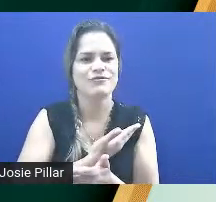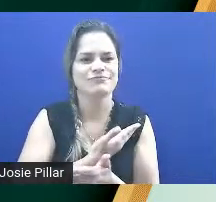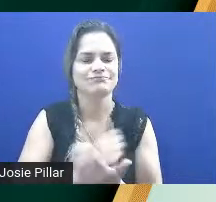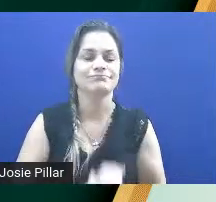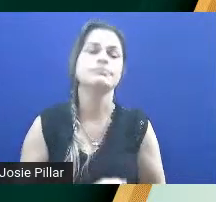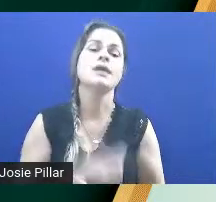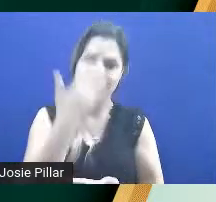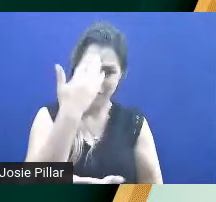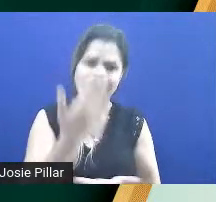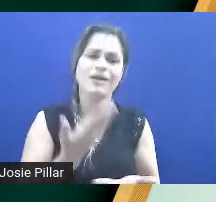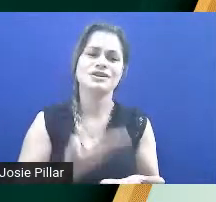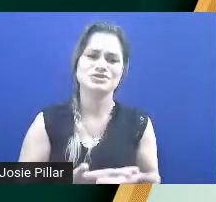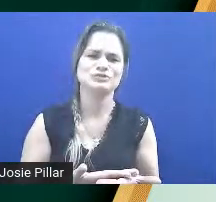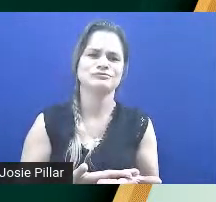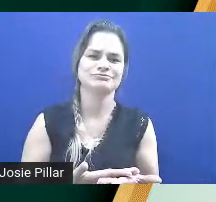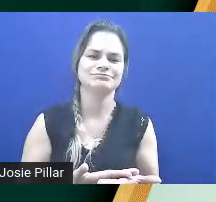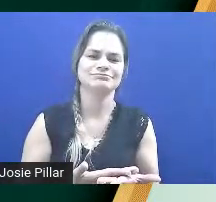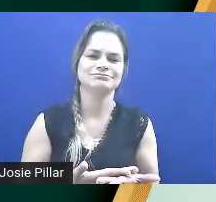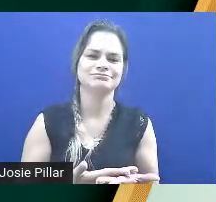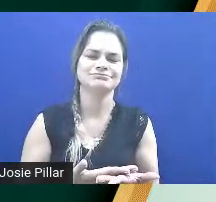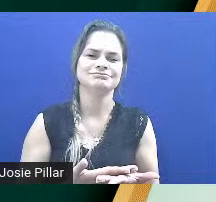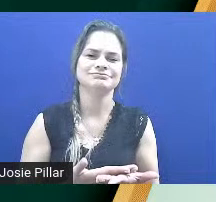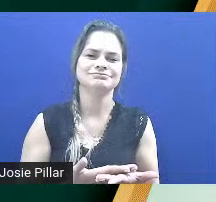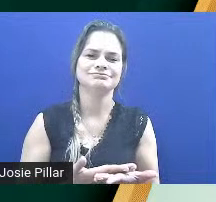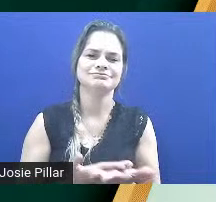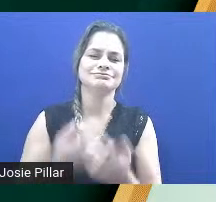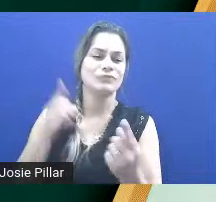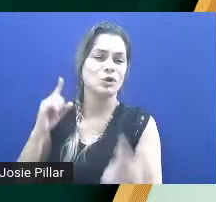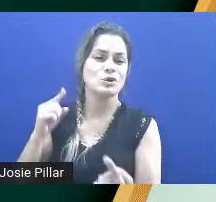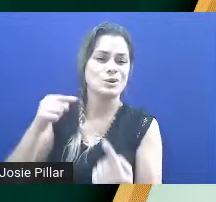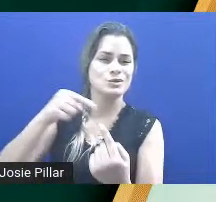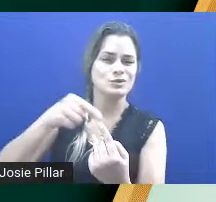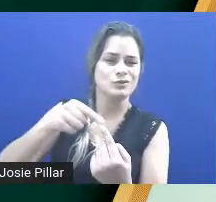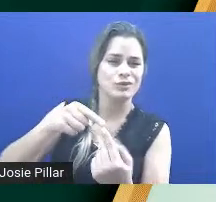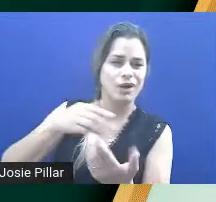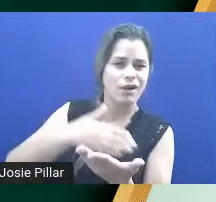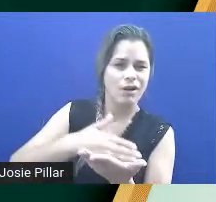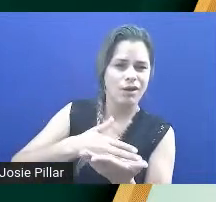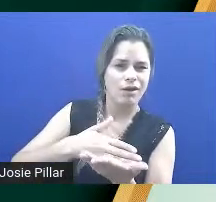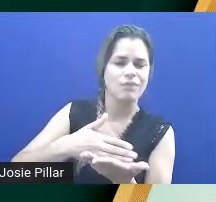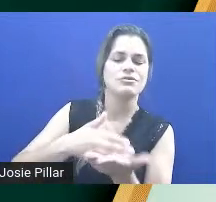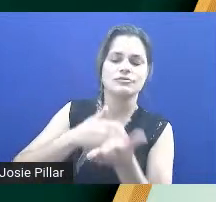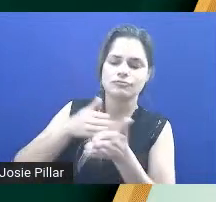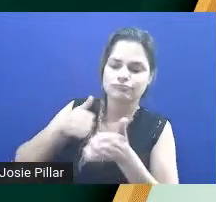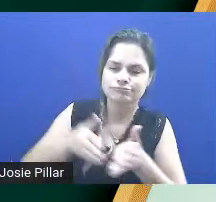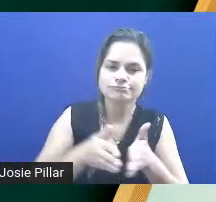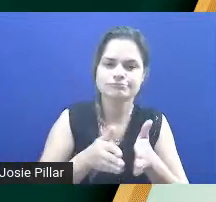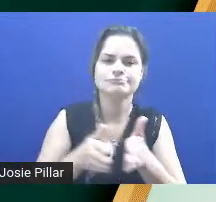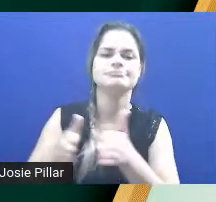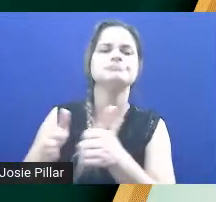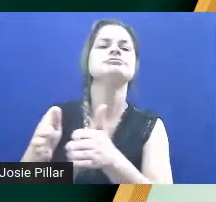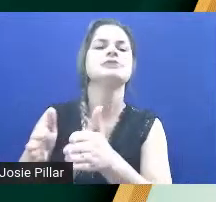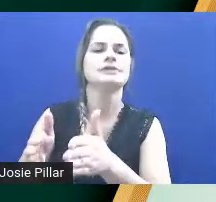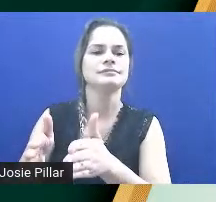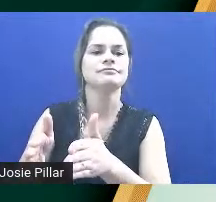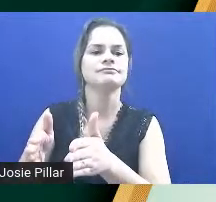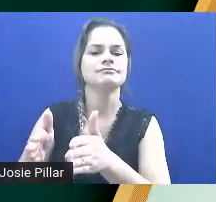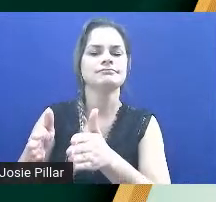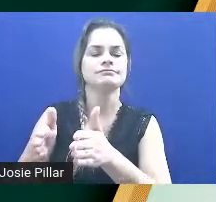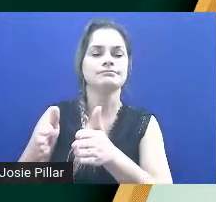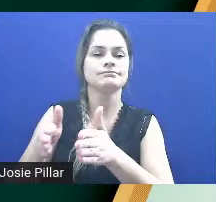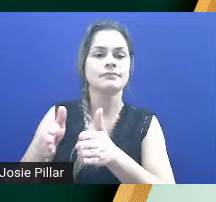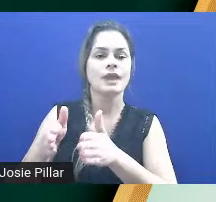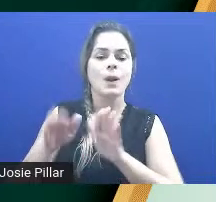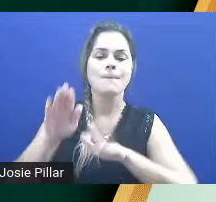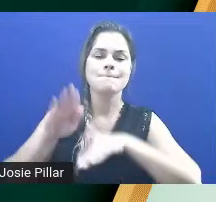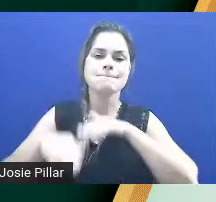nossa jornada lá desde a semiologia, ela seguiu mais ou menos esses passos, né? Eu tentando guiar os passos de vocês